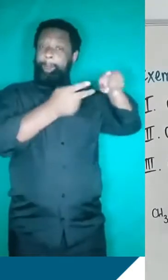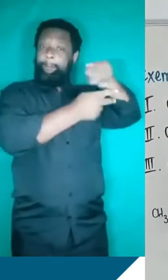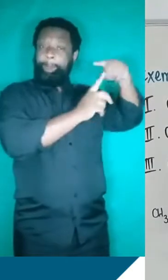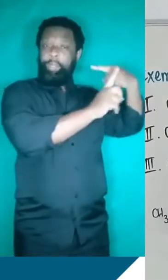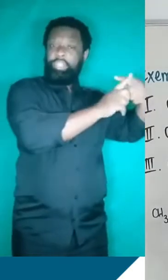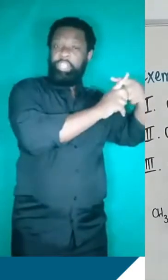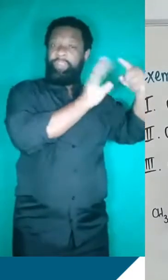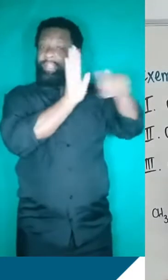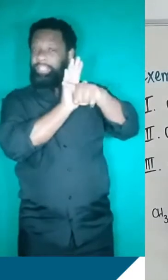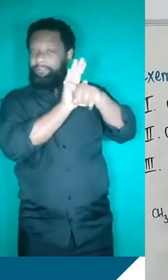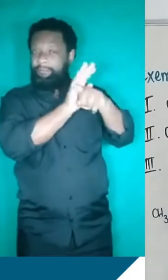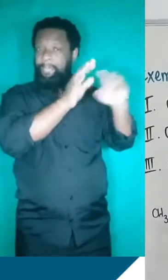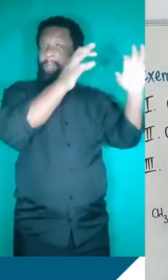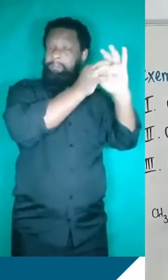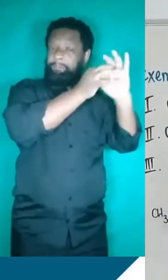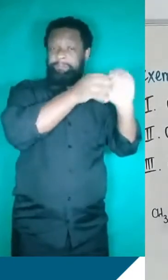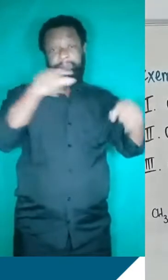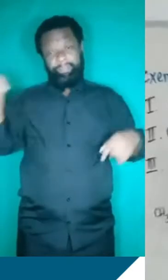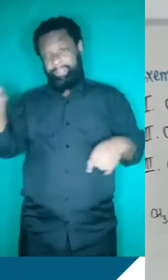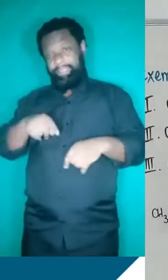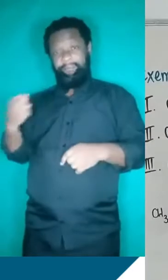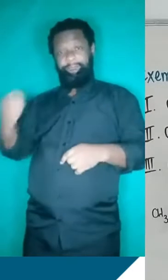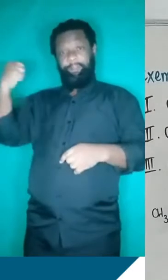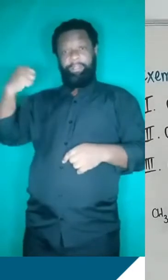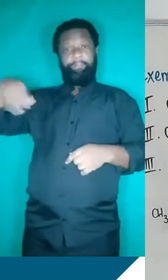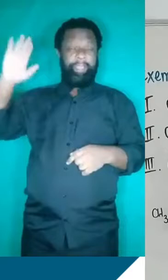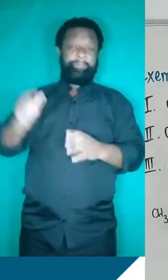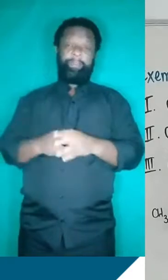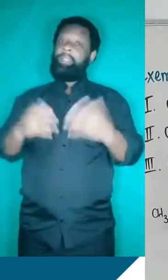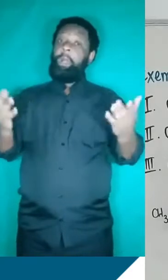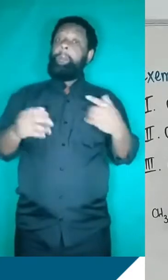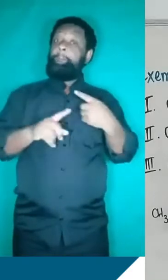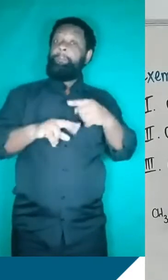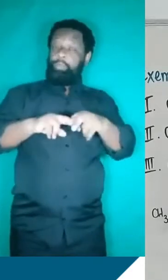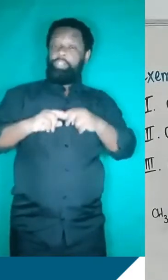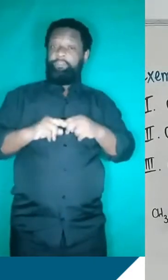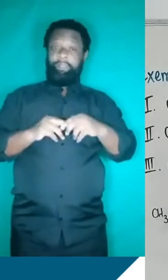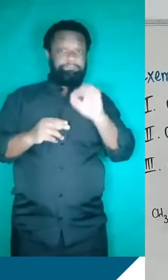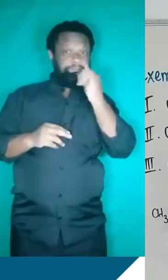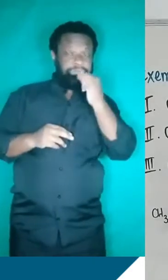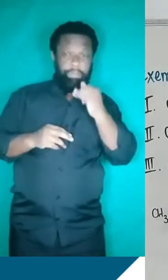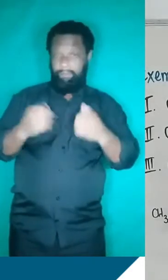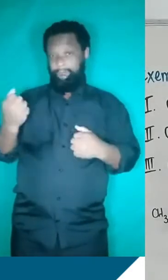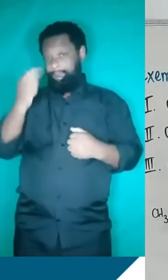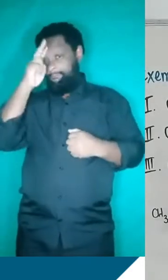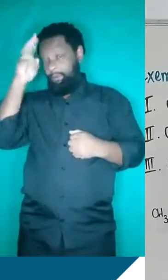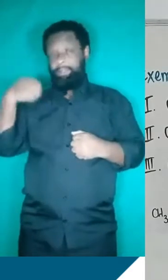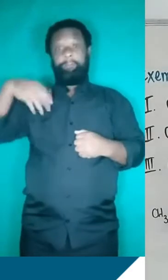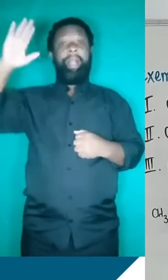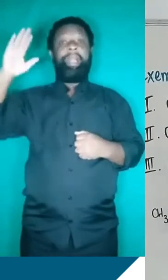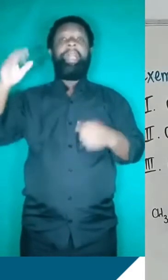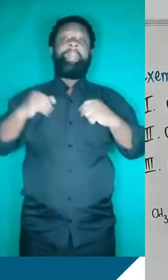polo positivo e um polo negativo, e esses dois polos são parciais. Então, por essa carga ser mais intensa,